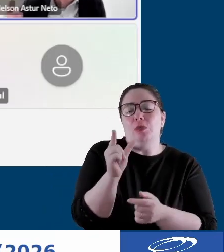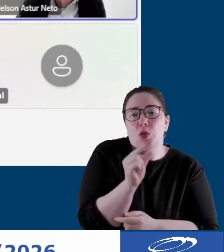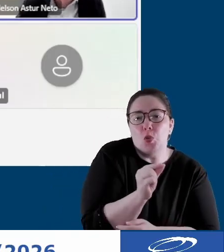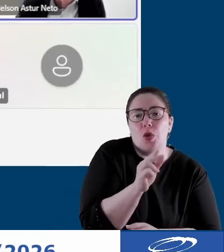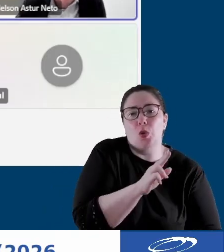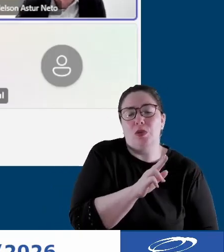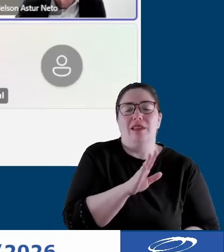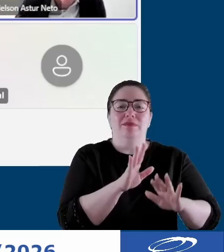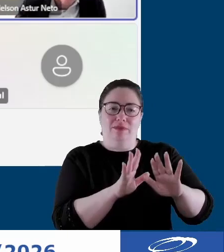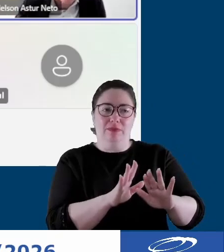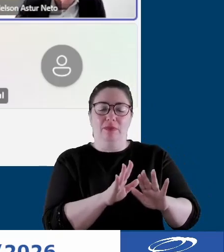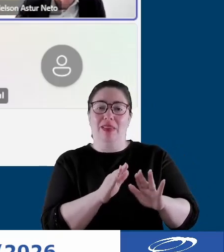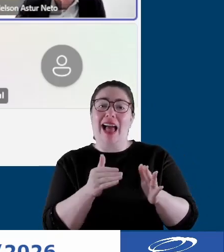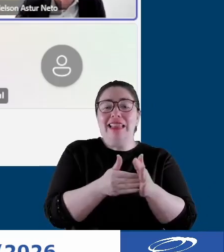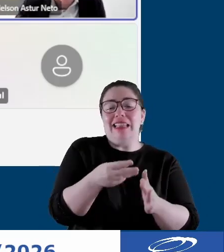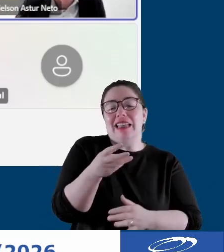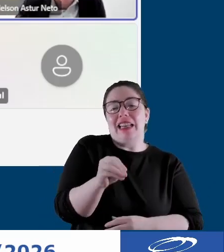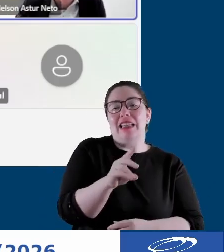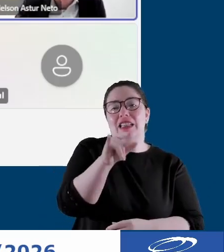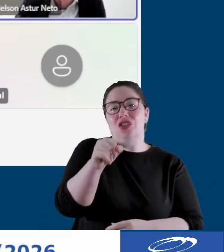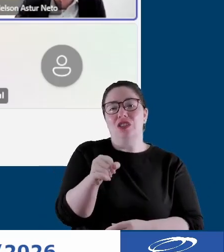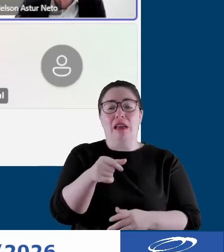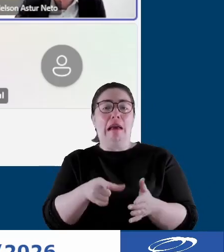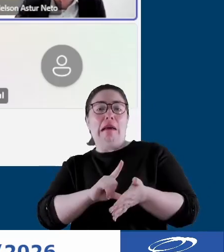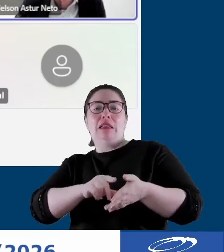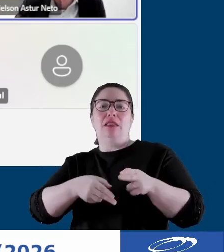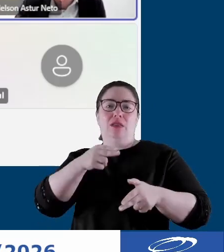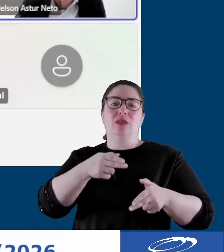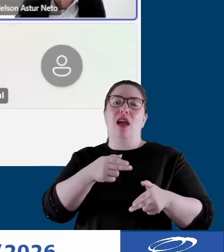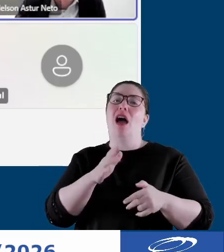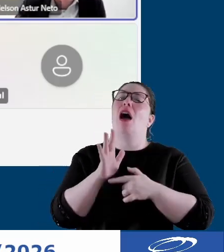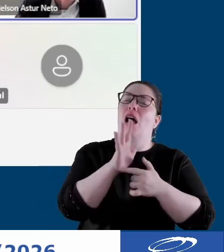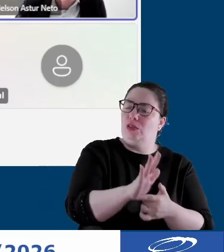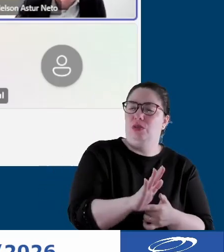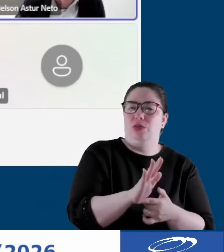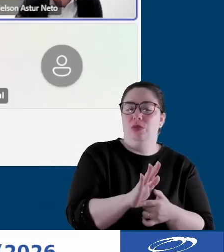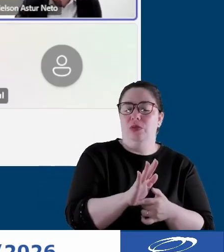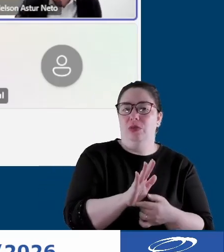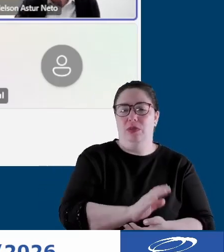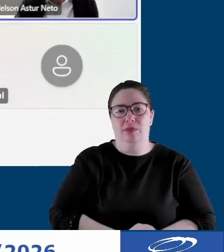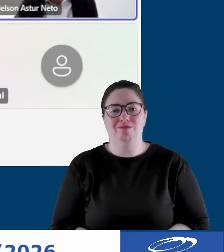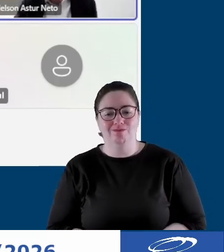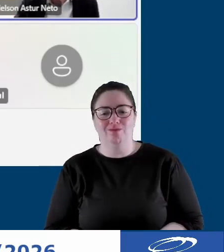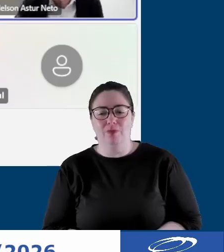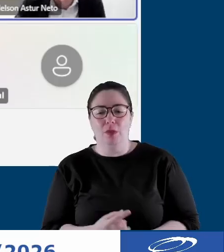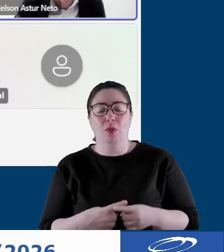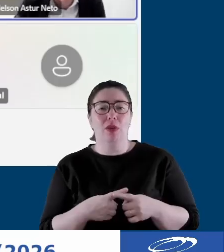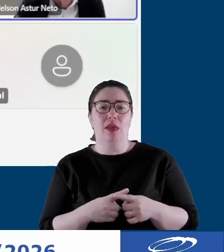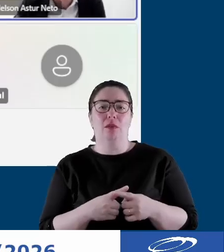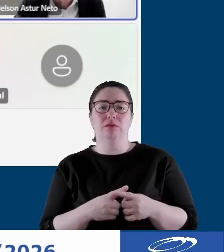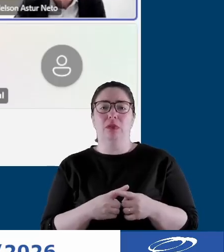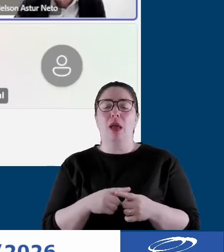você mantém isso no pós-operatório também, para a cirurgia eletiva, você diminui também as taxas de